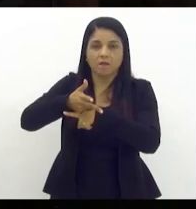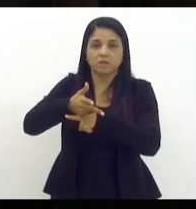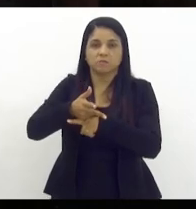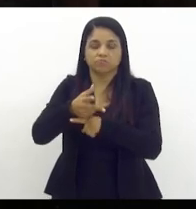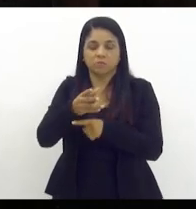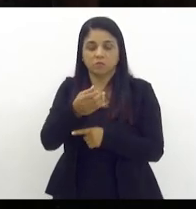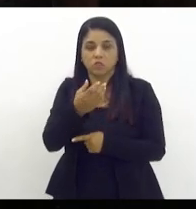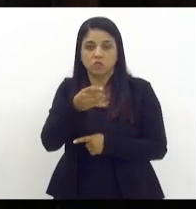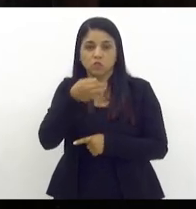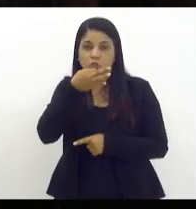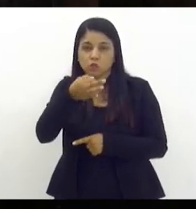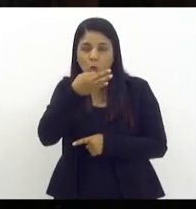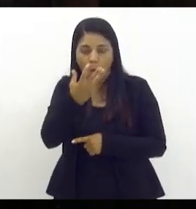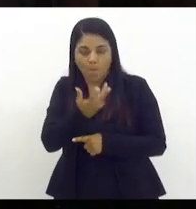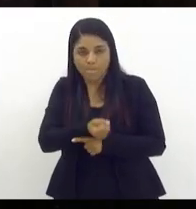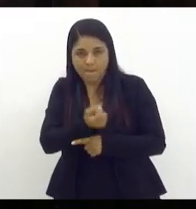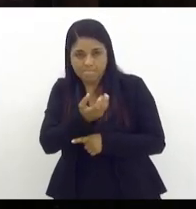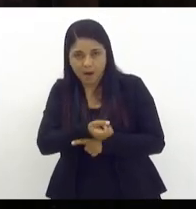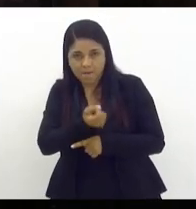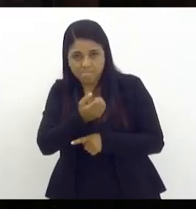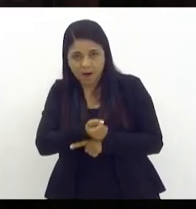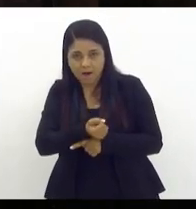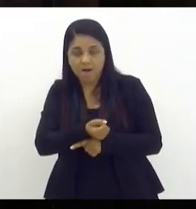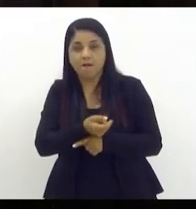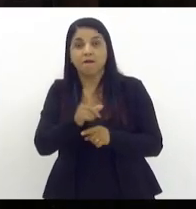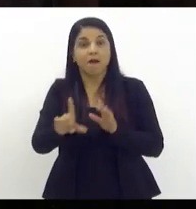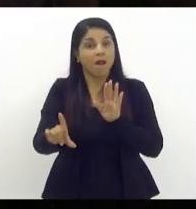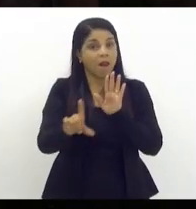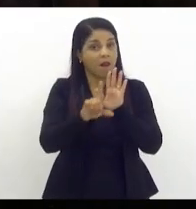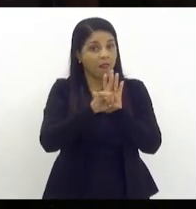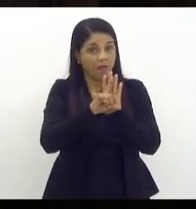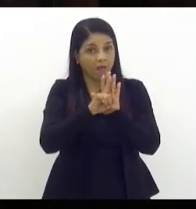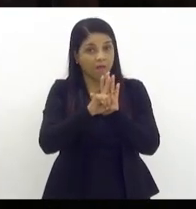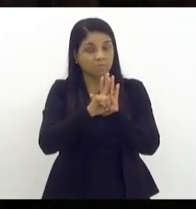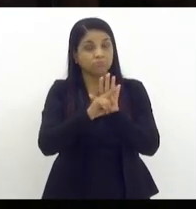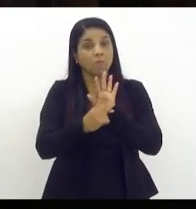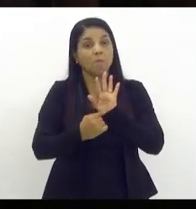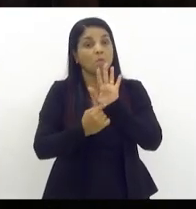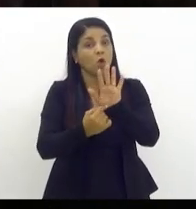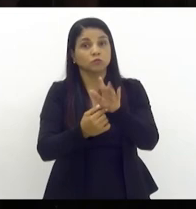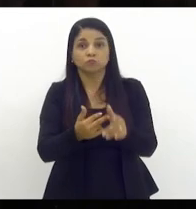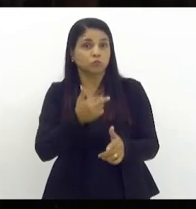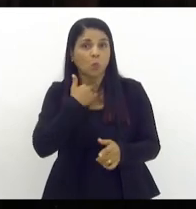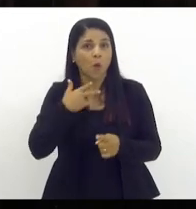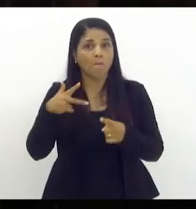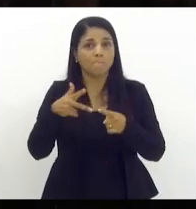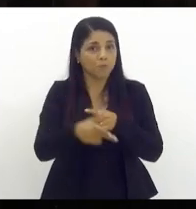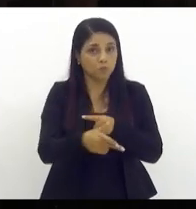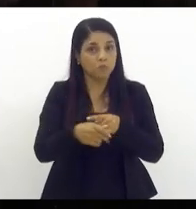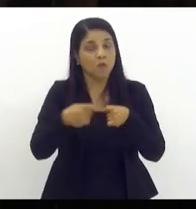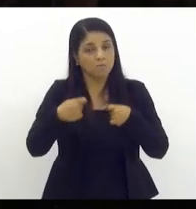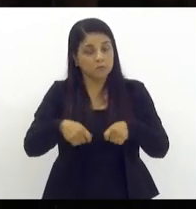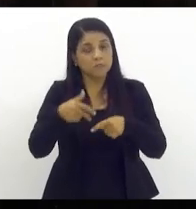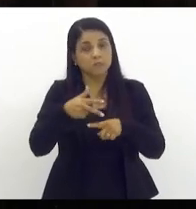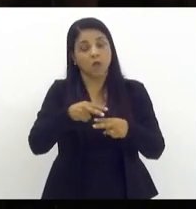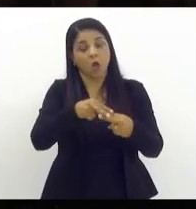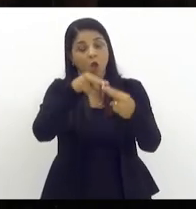obrigatoriamente instalados, e a lei determina que isso não pode ser interrompido e tem que ser monitorado